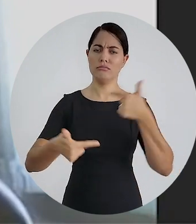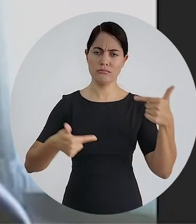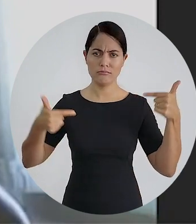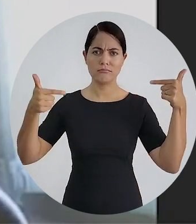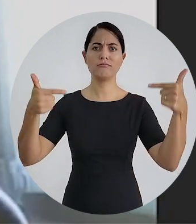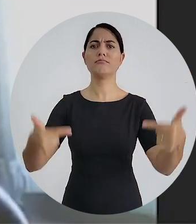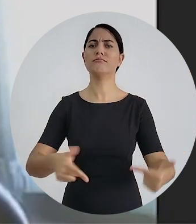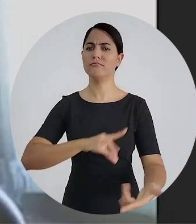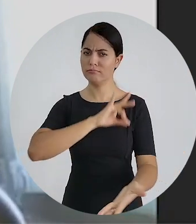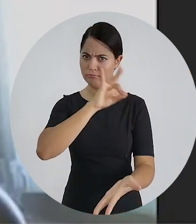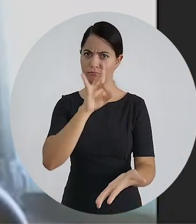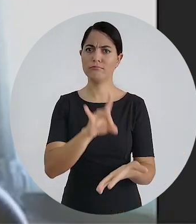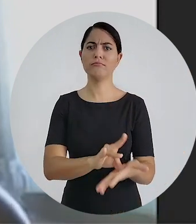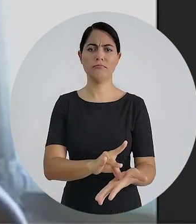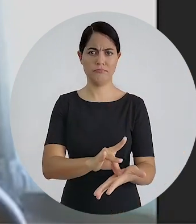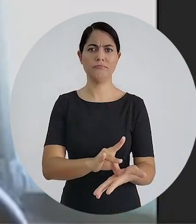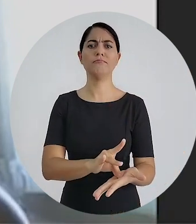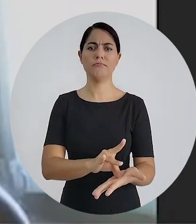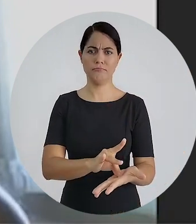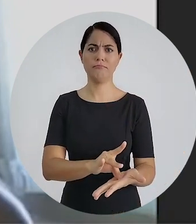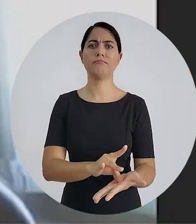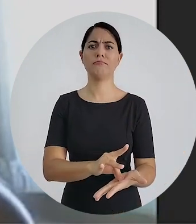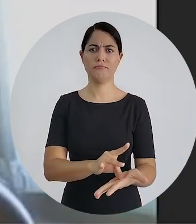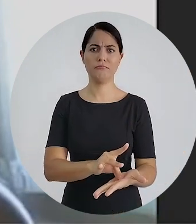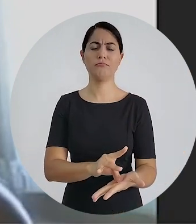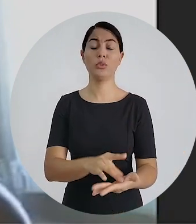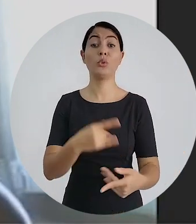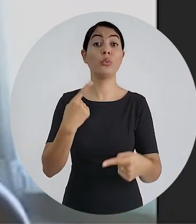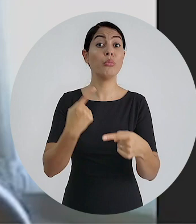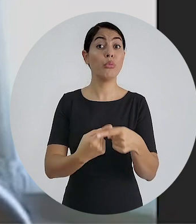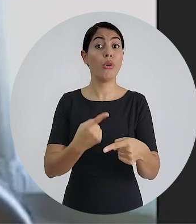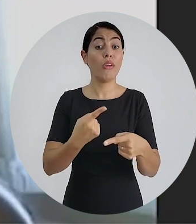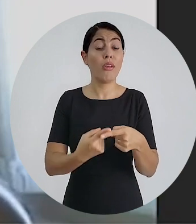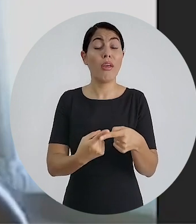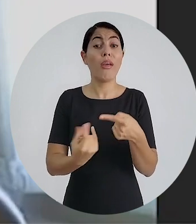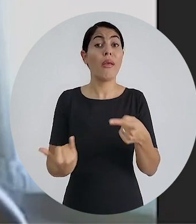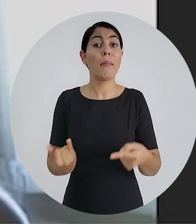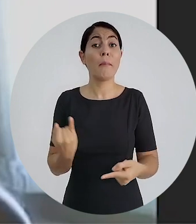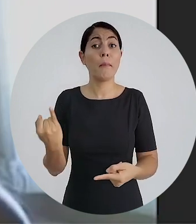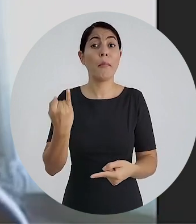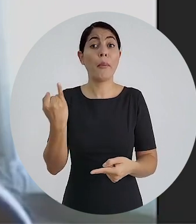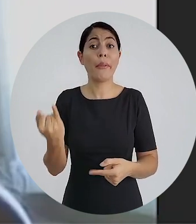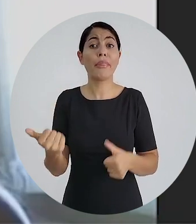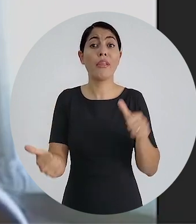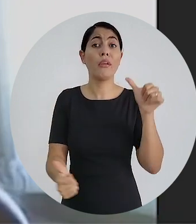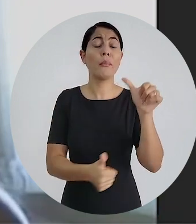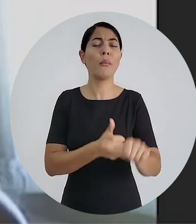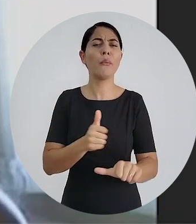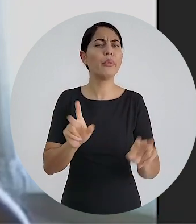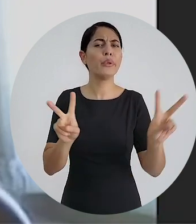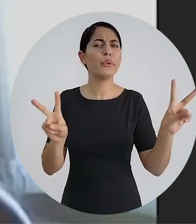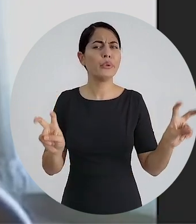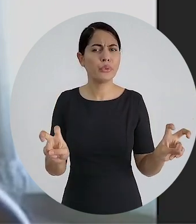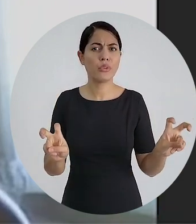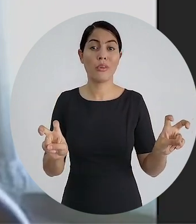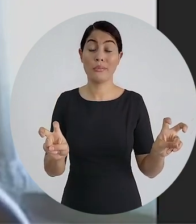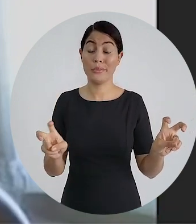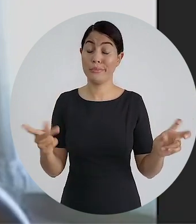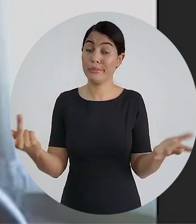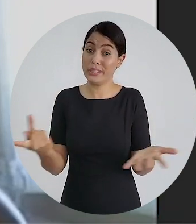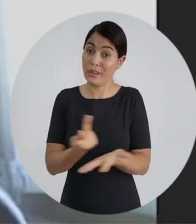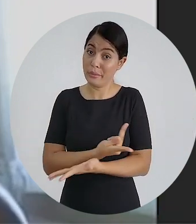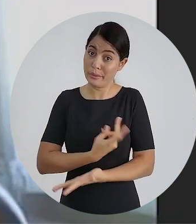com ações que, de fato, possam implicar mudanças no que se refere à transformação